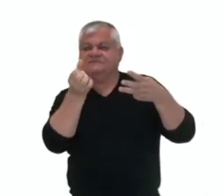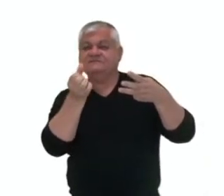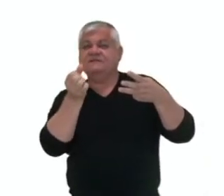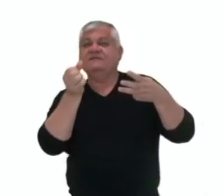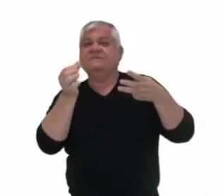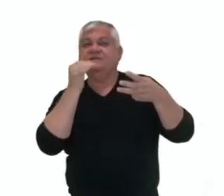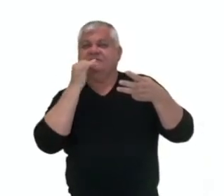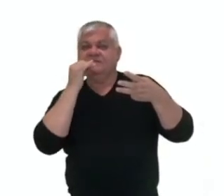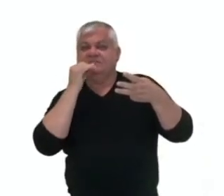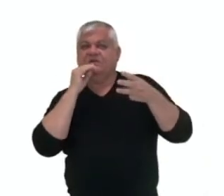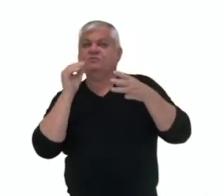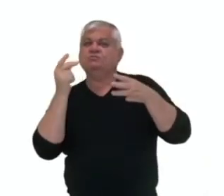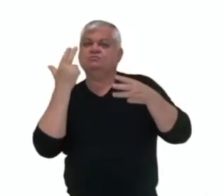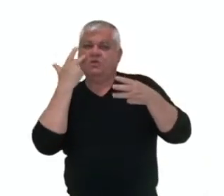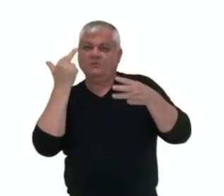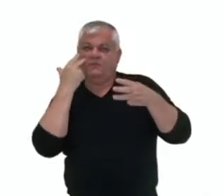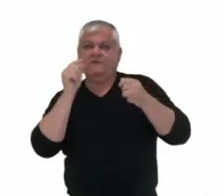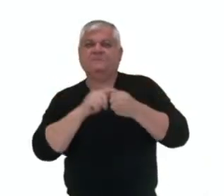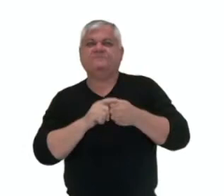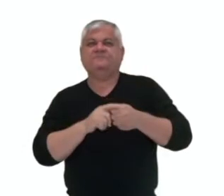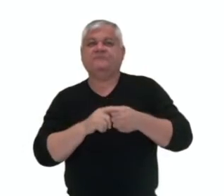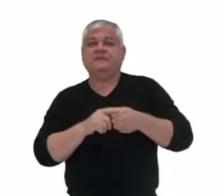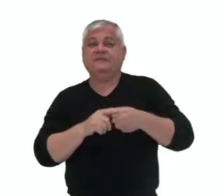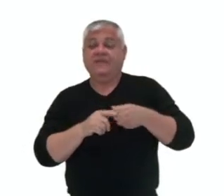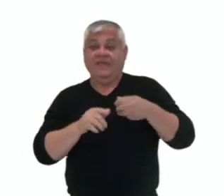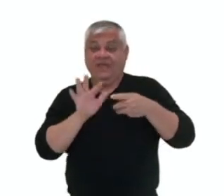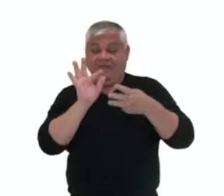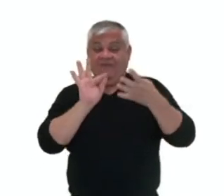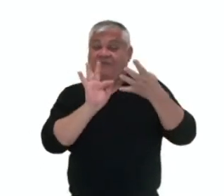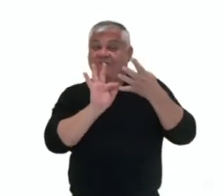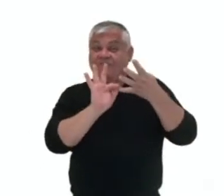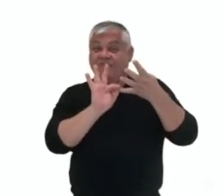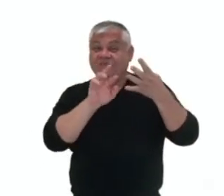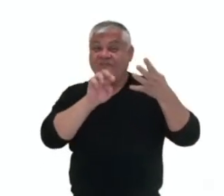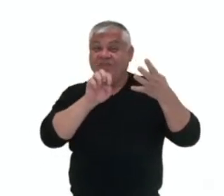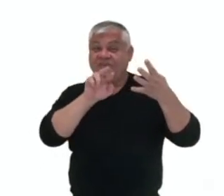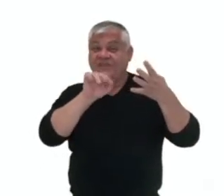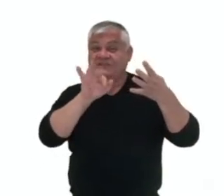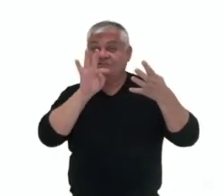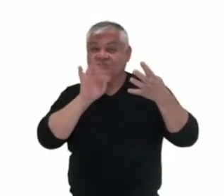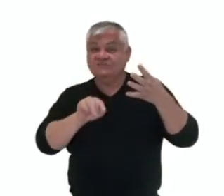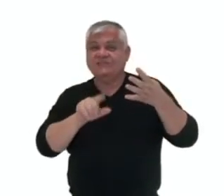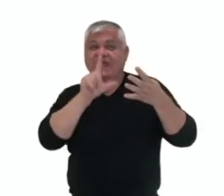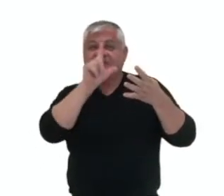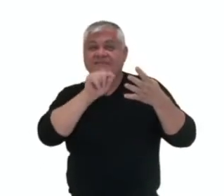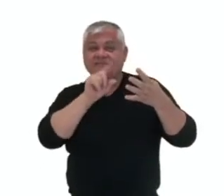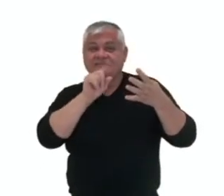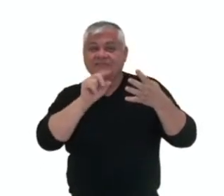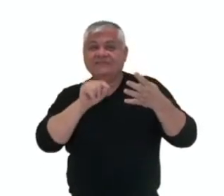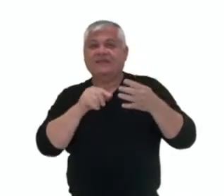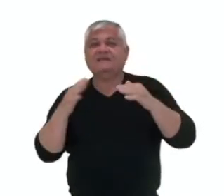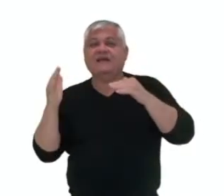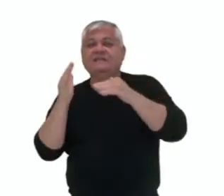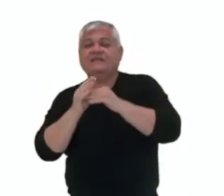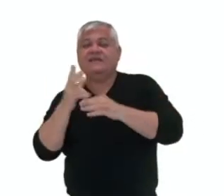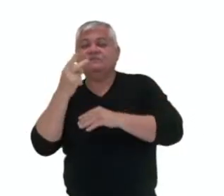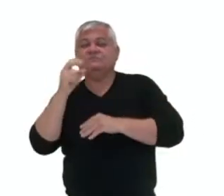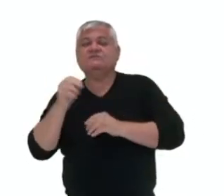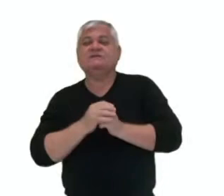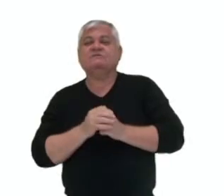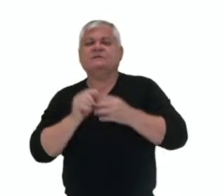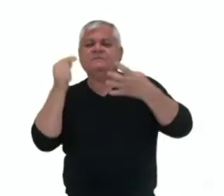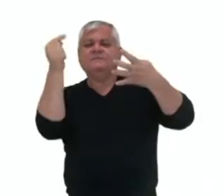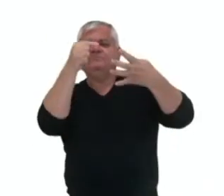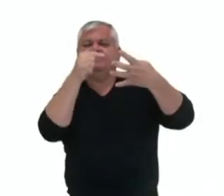está também dentro do normal, 150 a 400. E a ferritina está em 10, o normal é 10 a 200. Qual foi, o